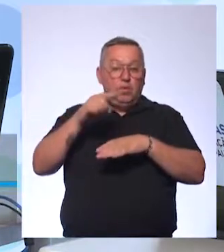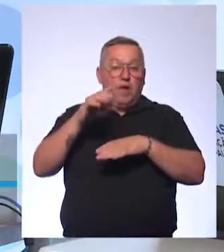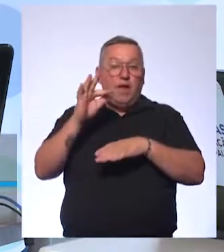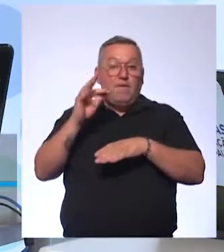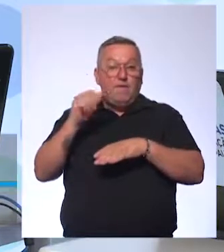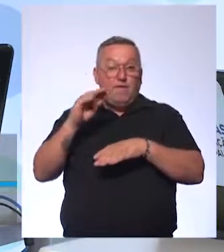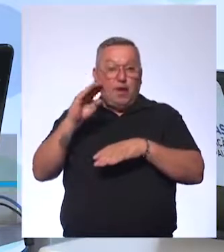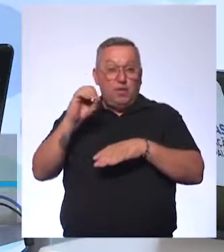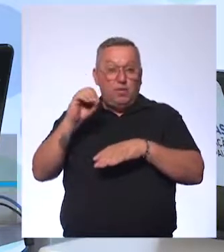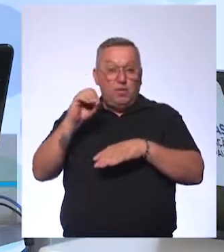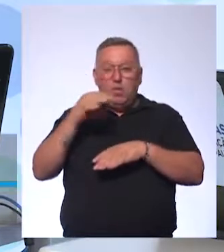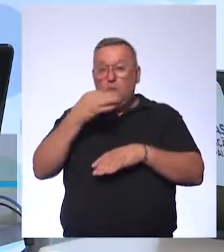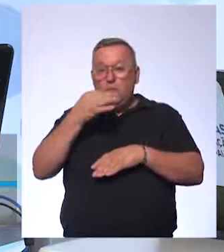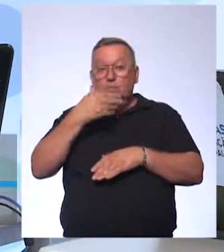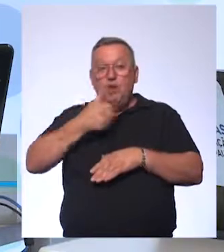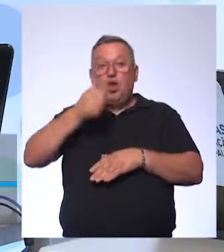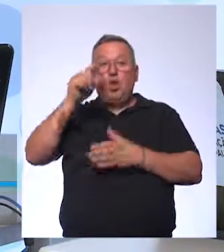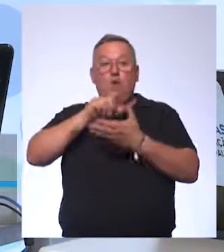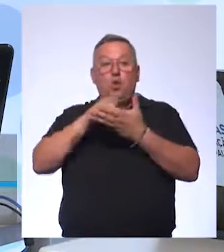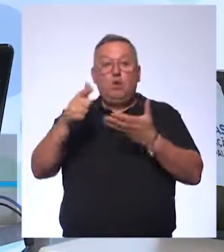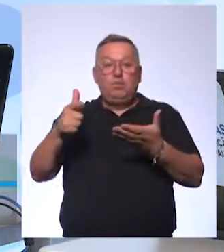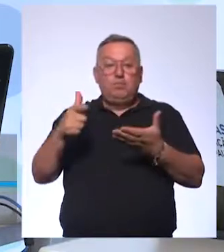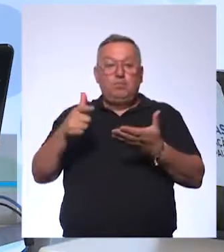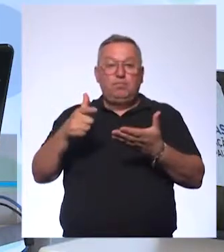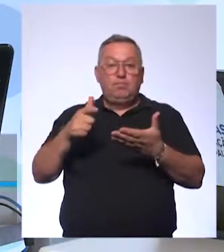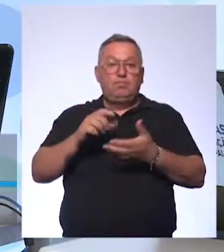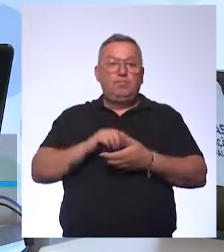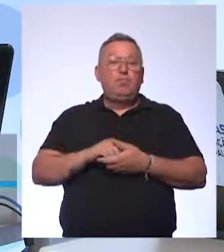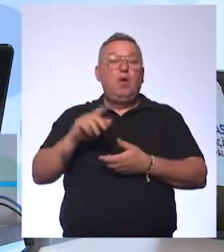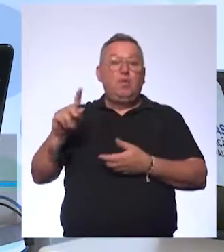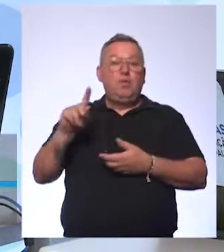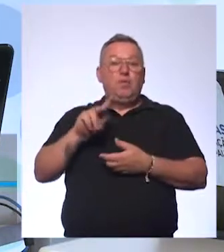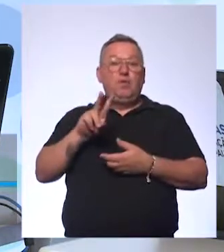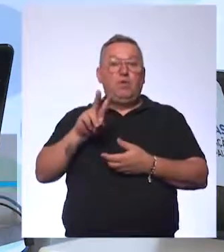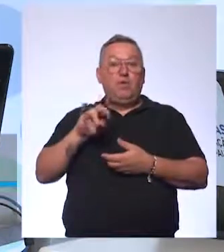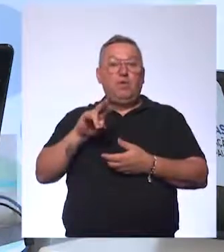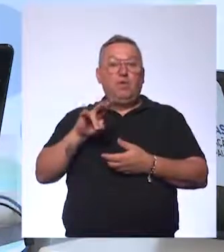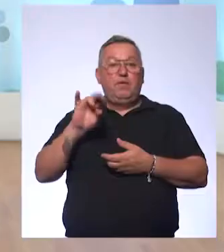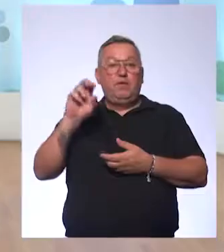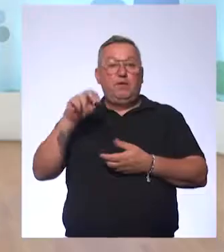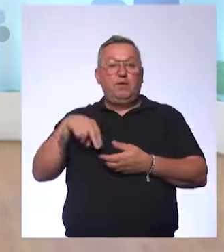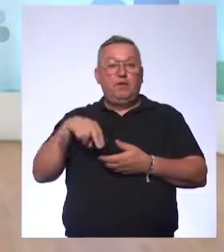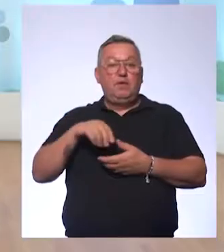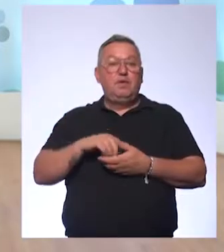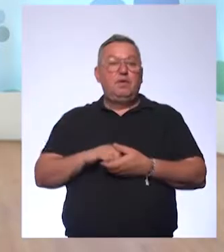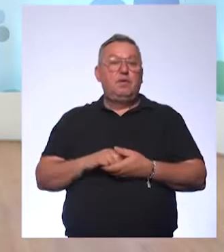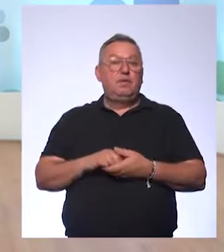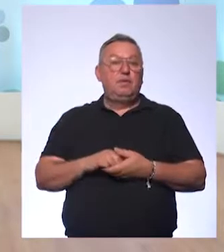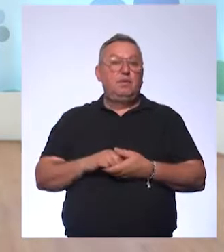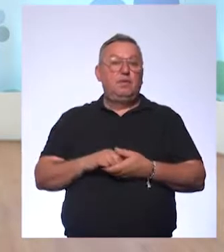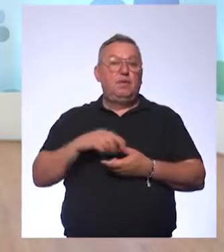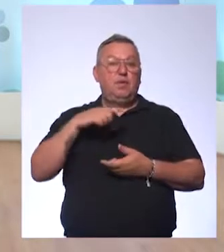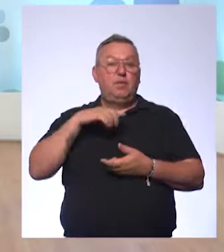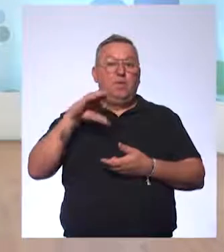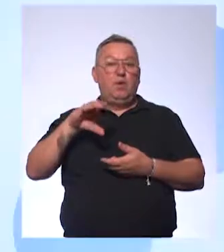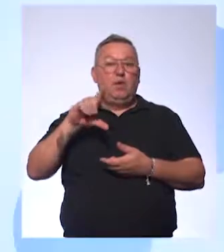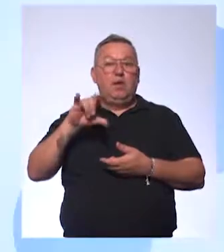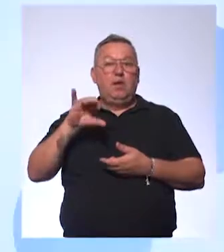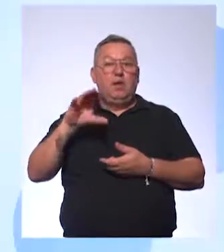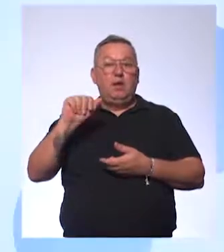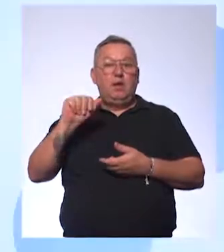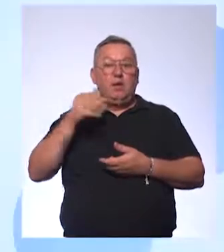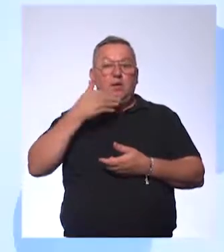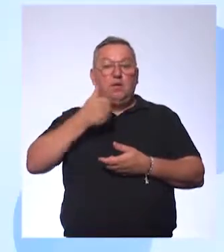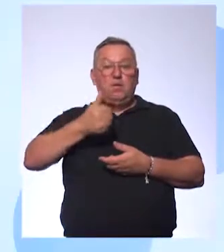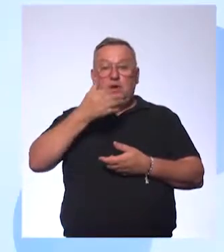fato, opinião, este é o melhor jornal do país, da professora Vivian. Ok. Aí tem Proquélia, que é a opinião. Este é o melhor jornal